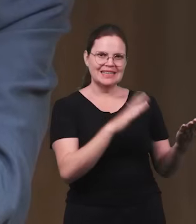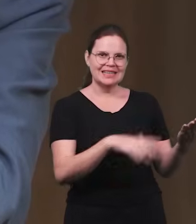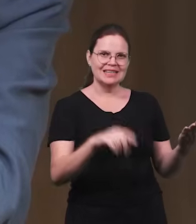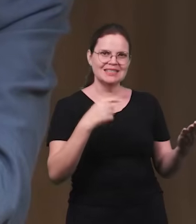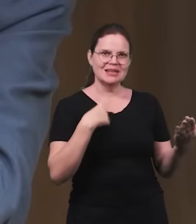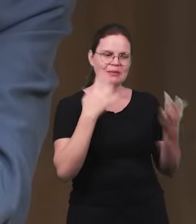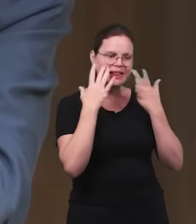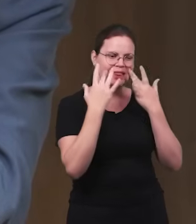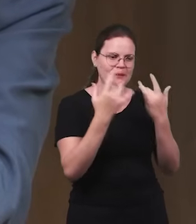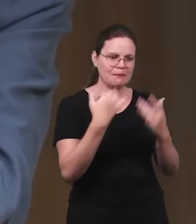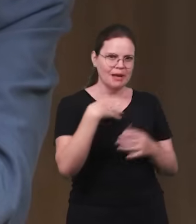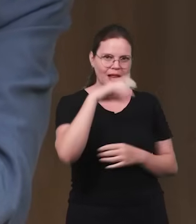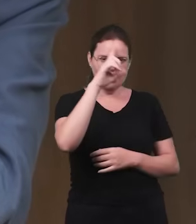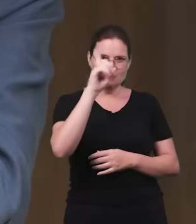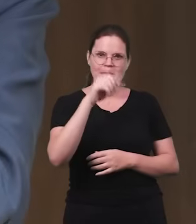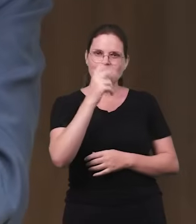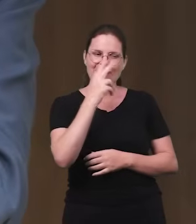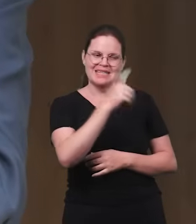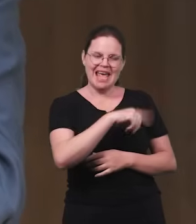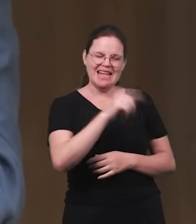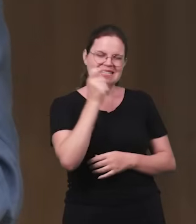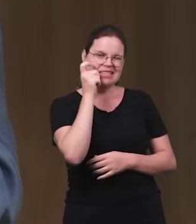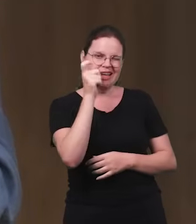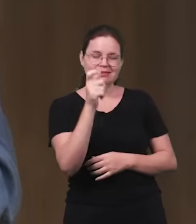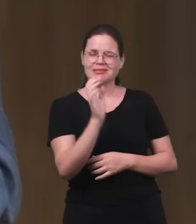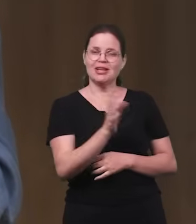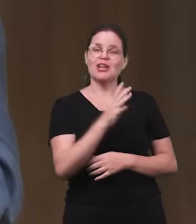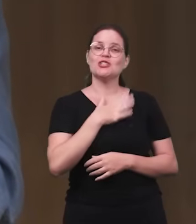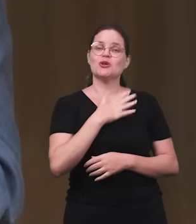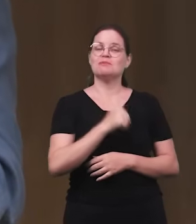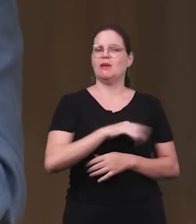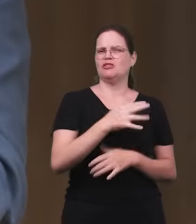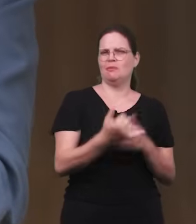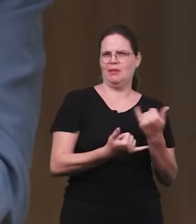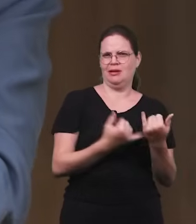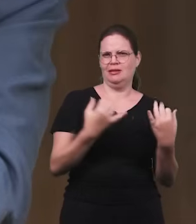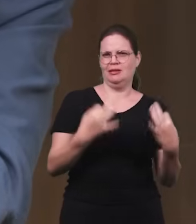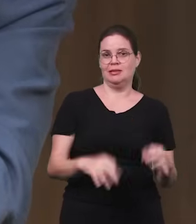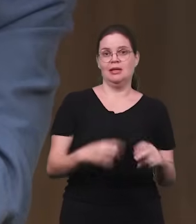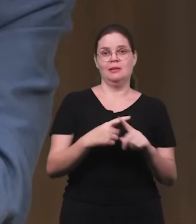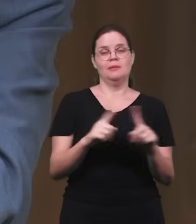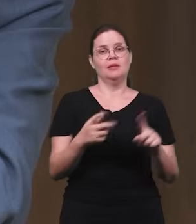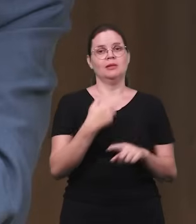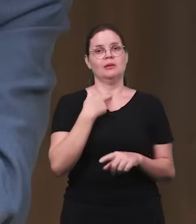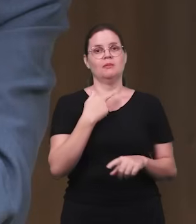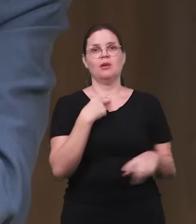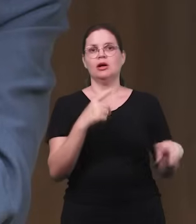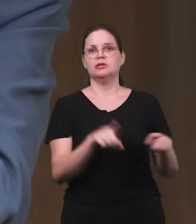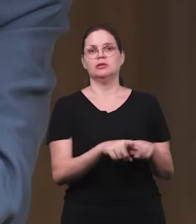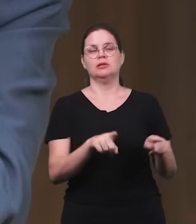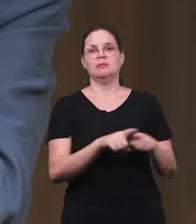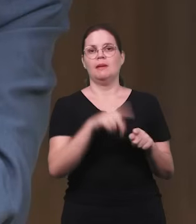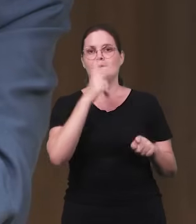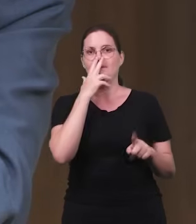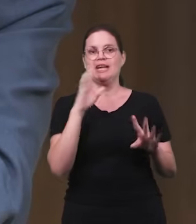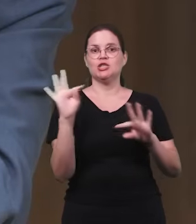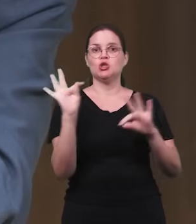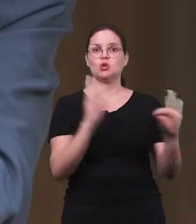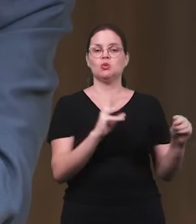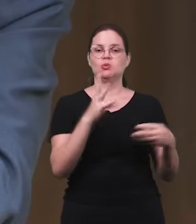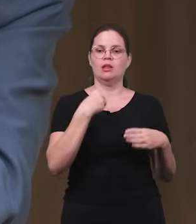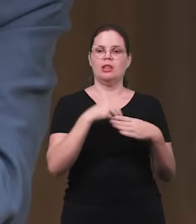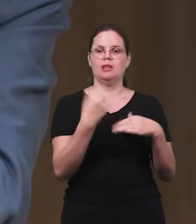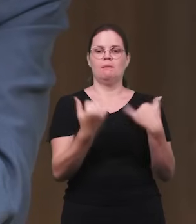mais espetaculares, né? Mas a gente não pode colorir demais a mensagem, né?